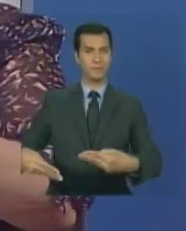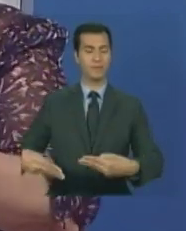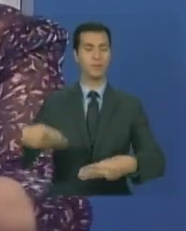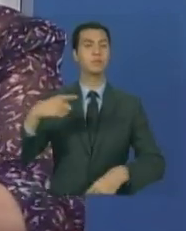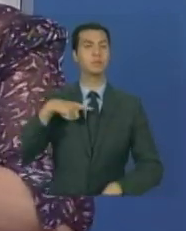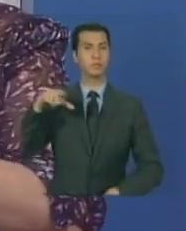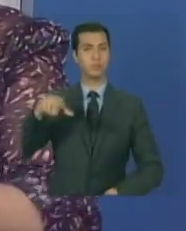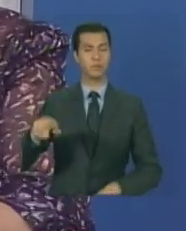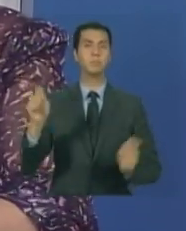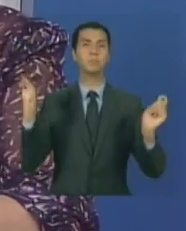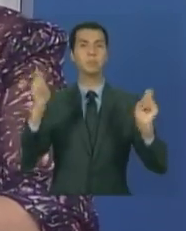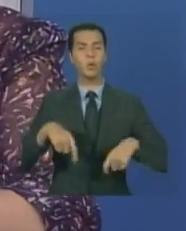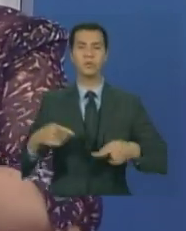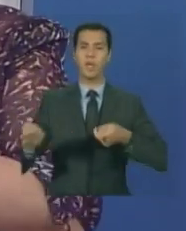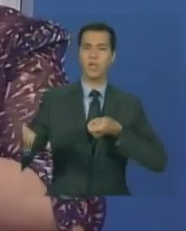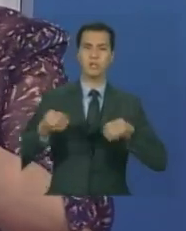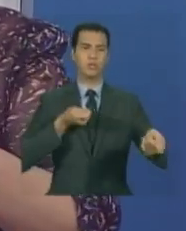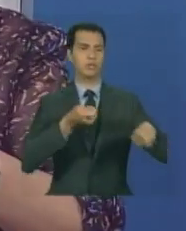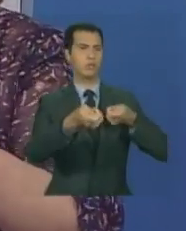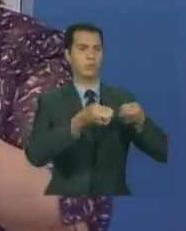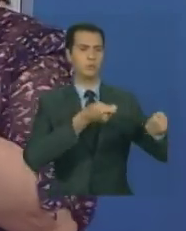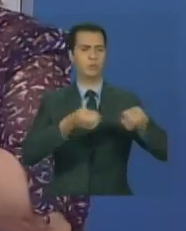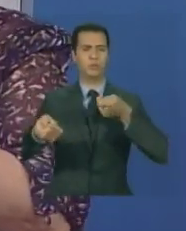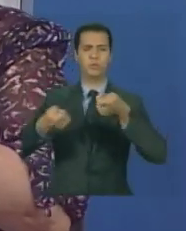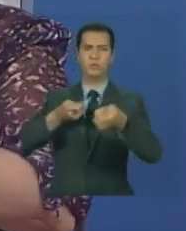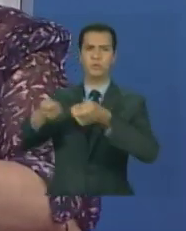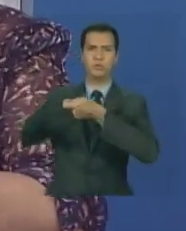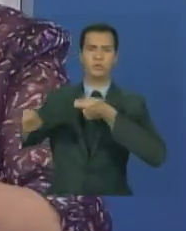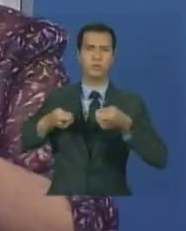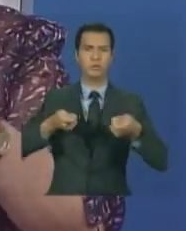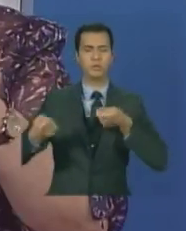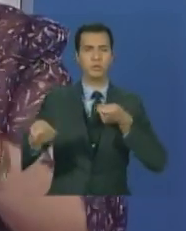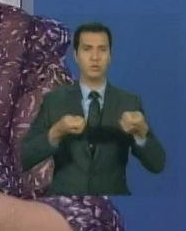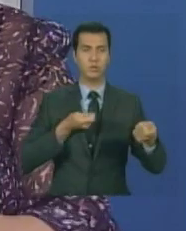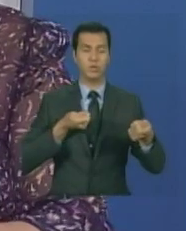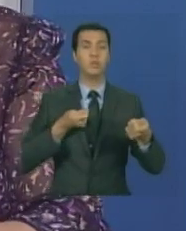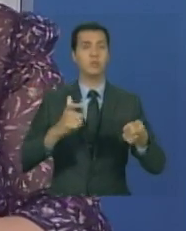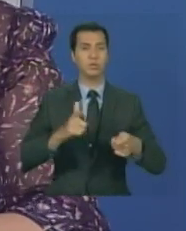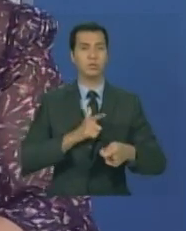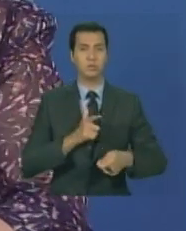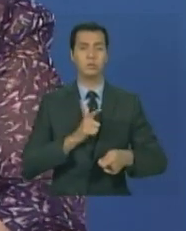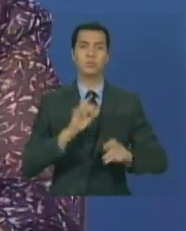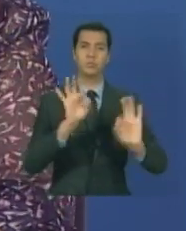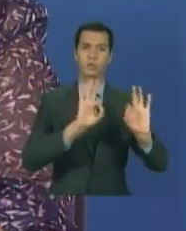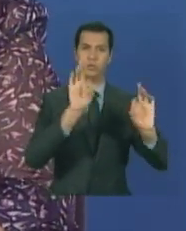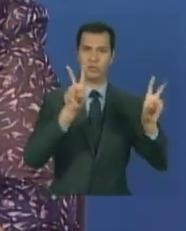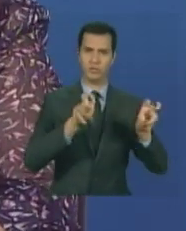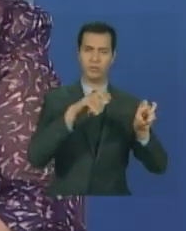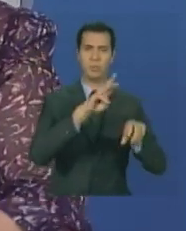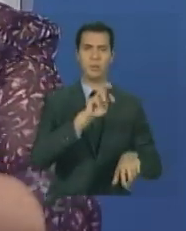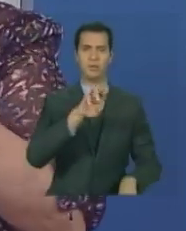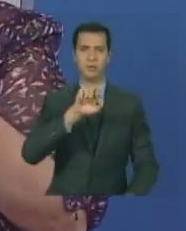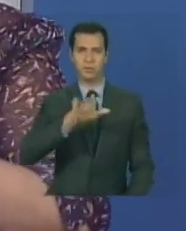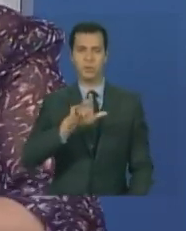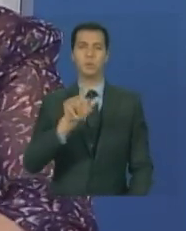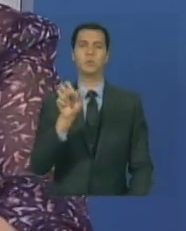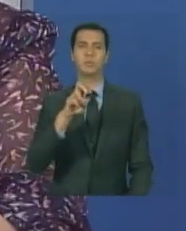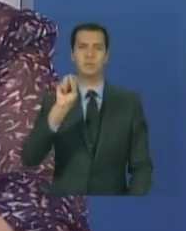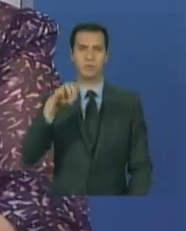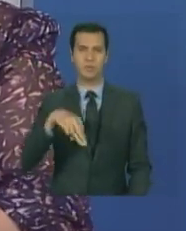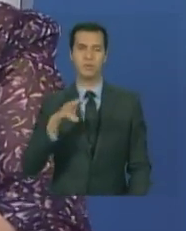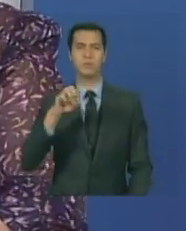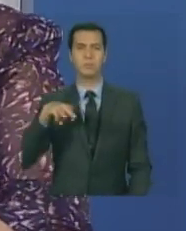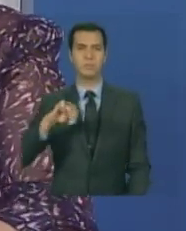de articulação e de gestão por meio do Brasil Sem Miséria, por meio da